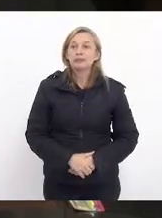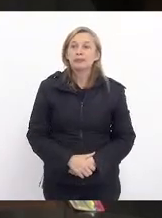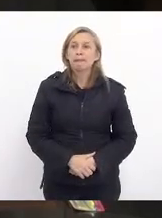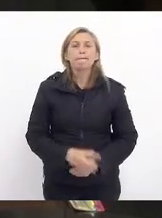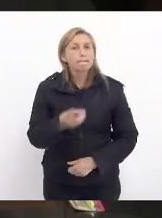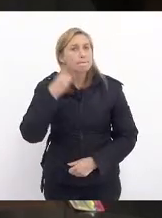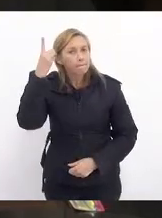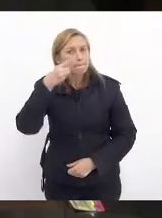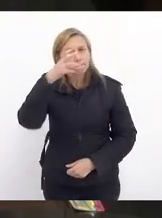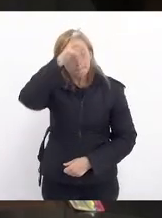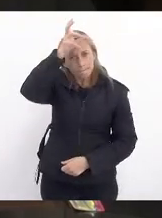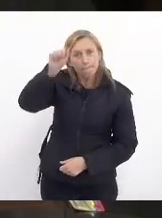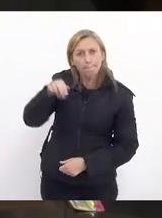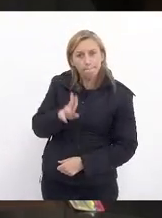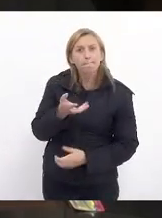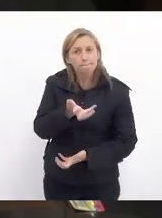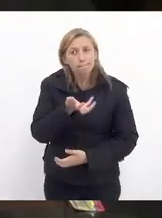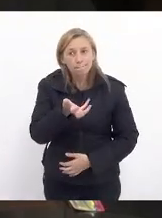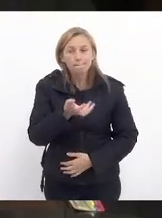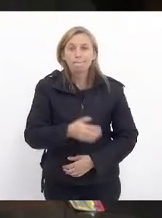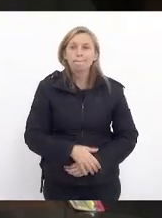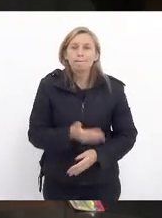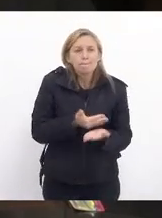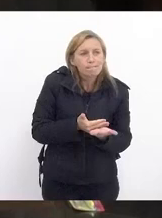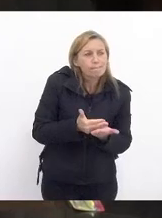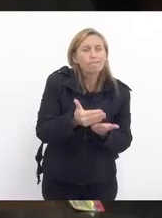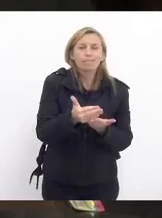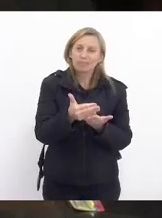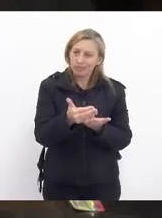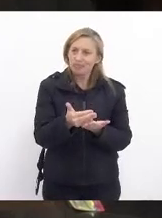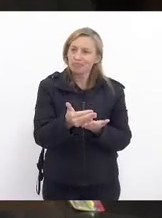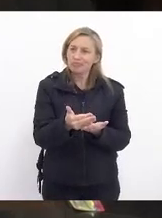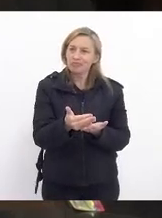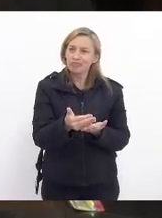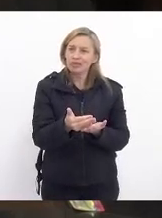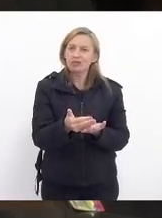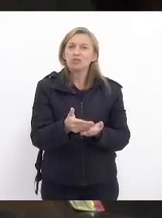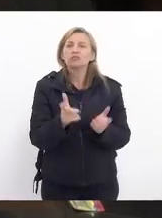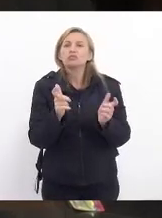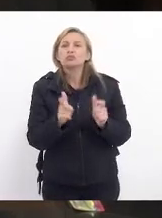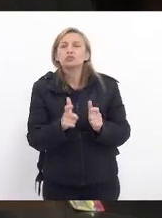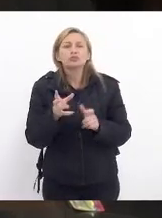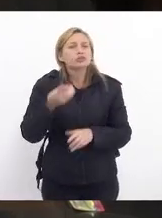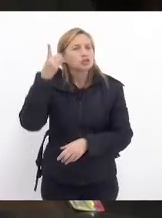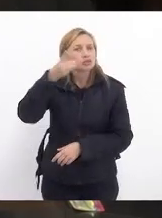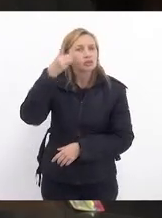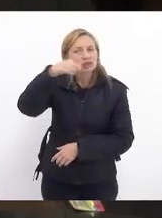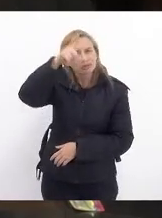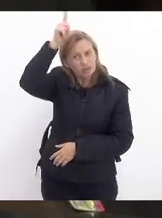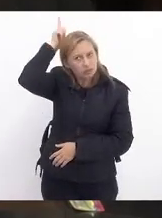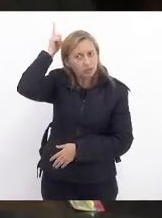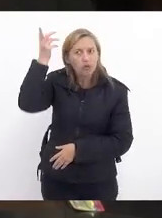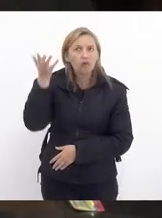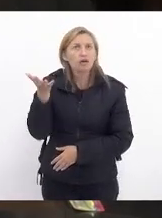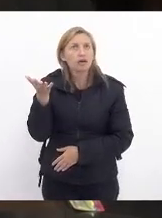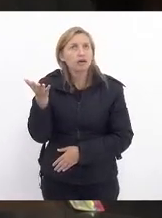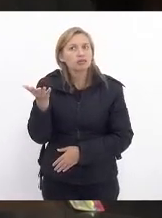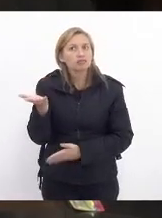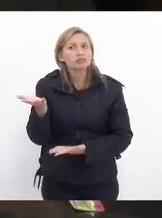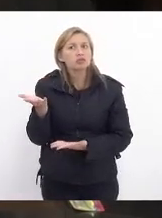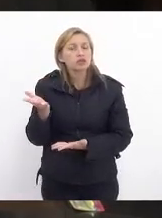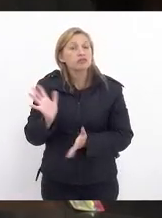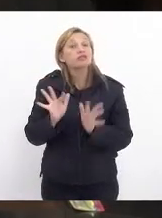o deputado a tia Ju eu quero recomeçar por onde o Deputado Luiz Paulo